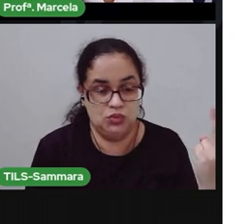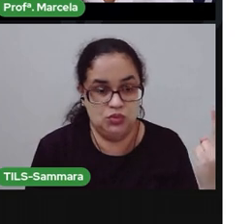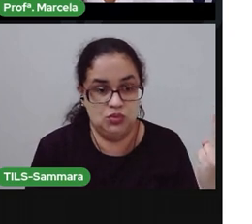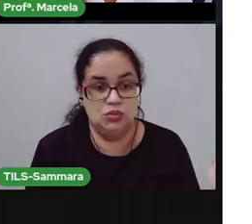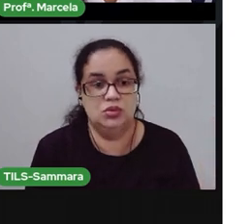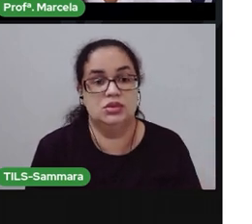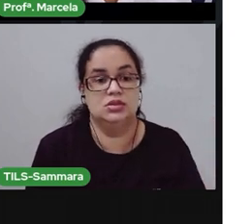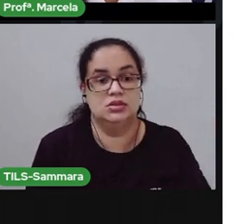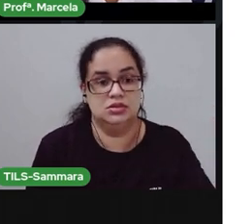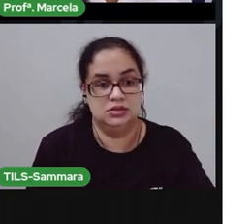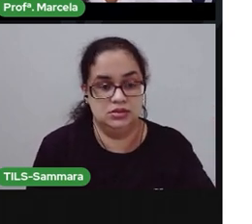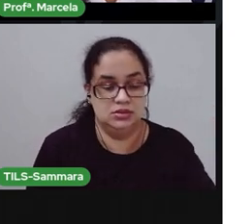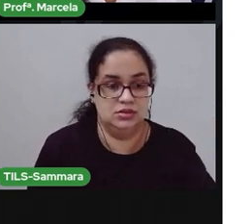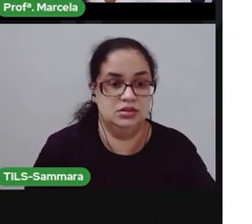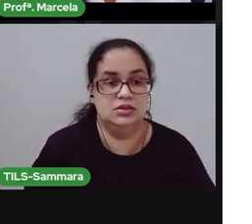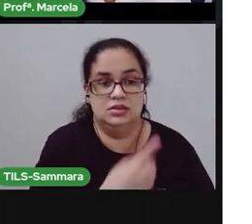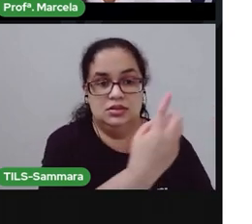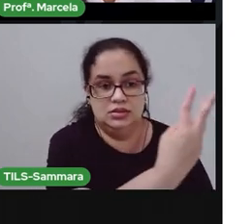duas,